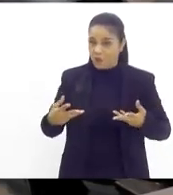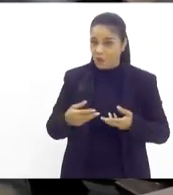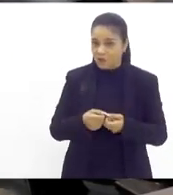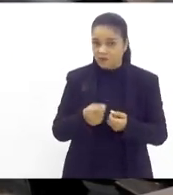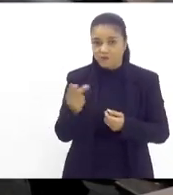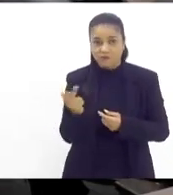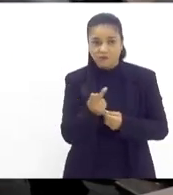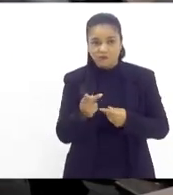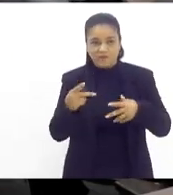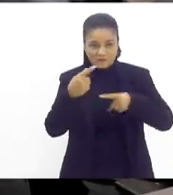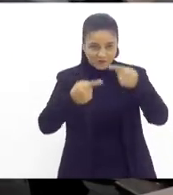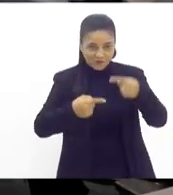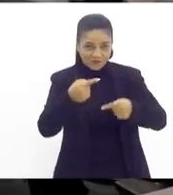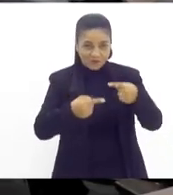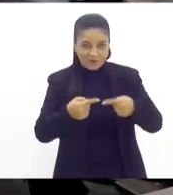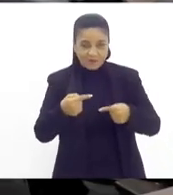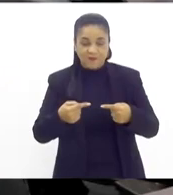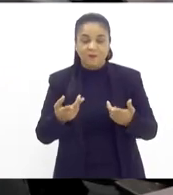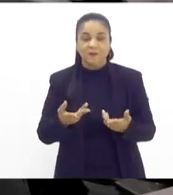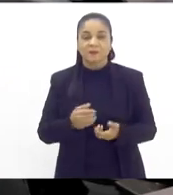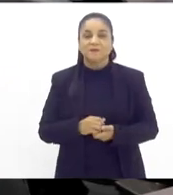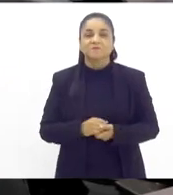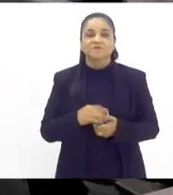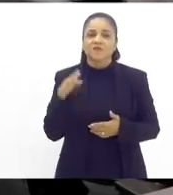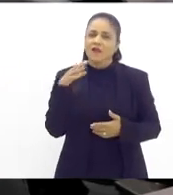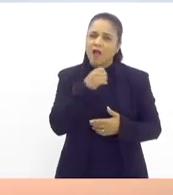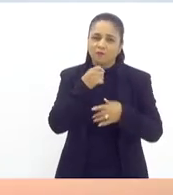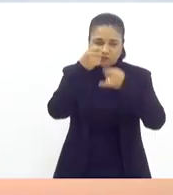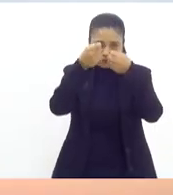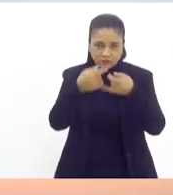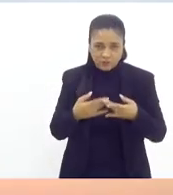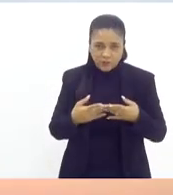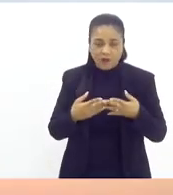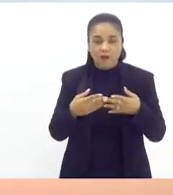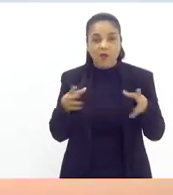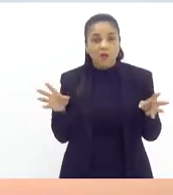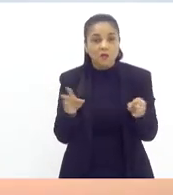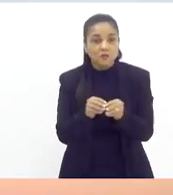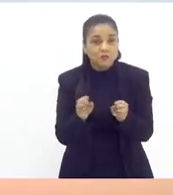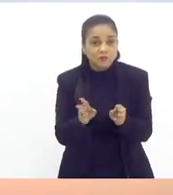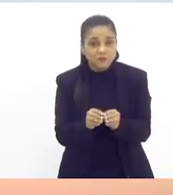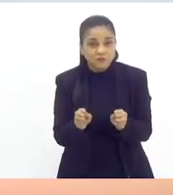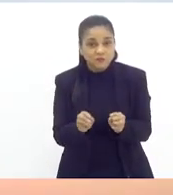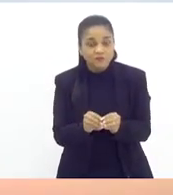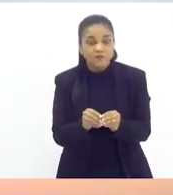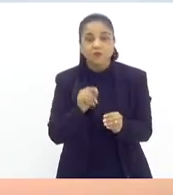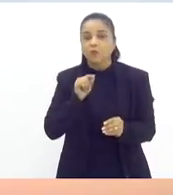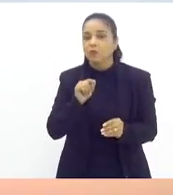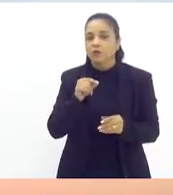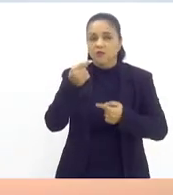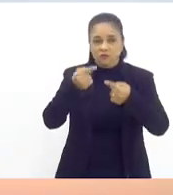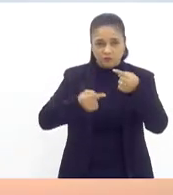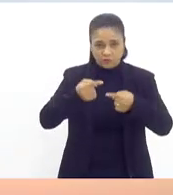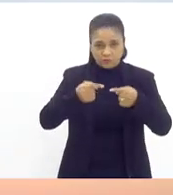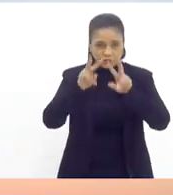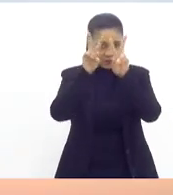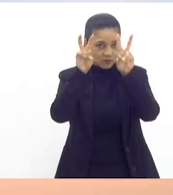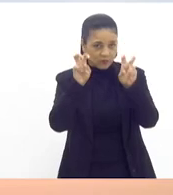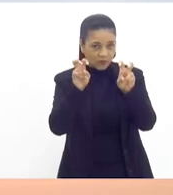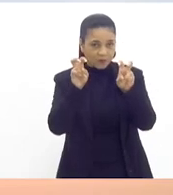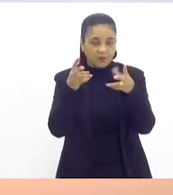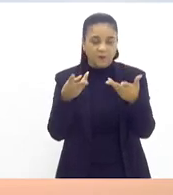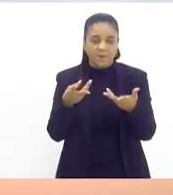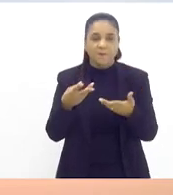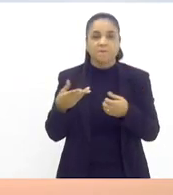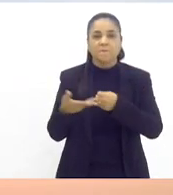o debate. Eu vou rapidamente falar o que, que é, muito resumidamente, falar o que está sendo discutido hoje, qual é o desenho